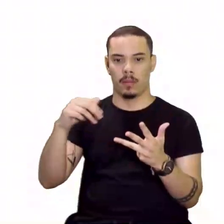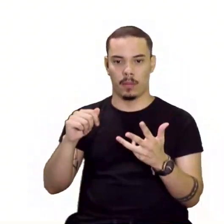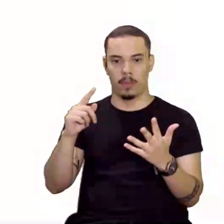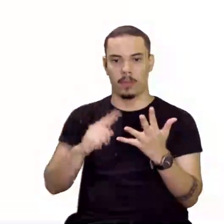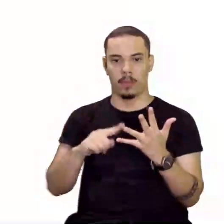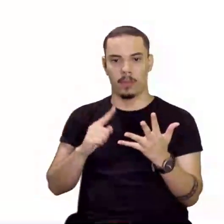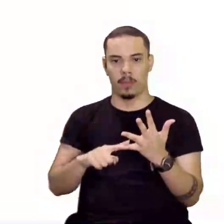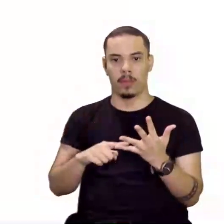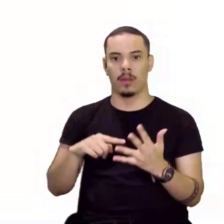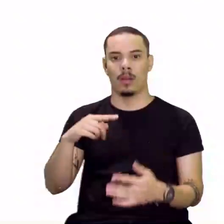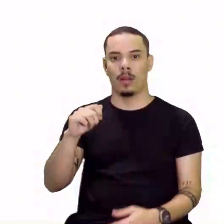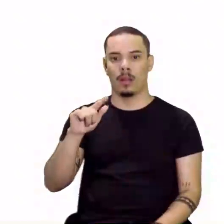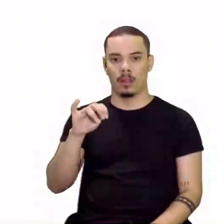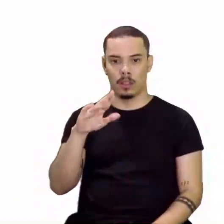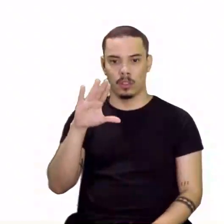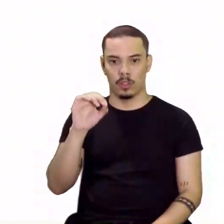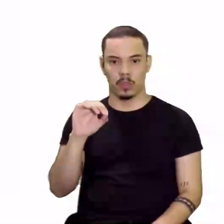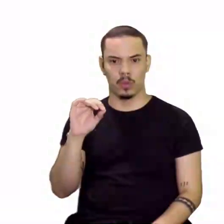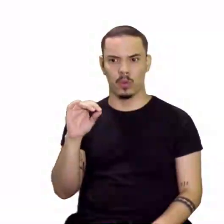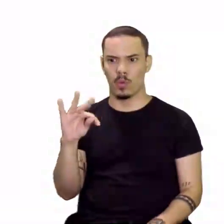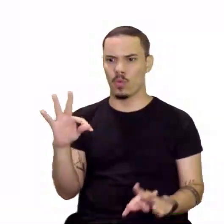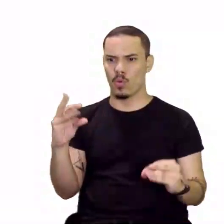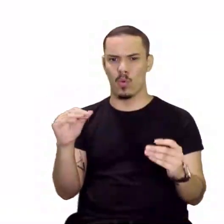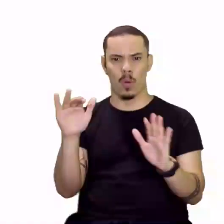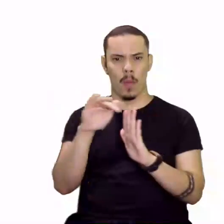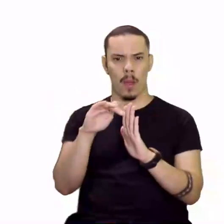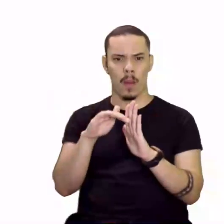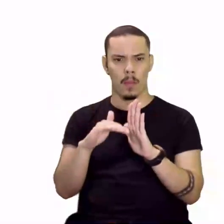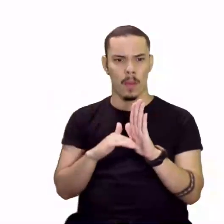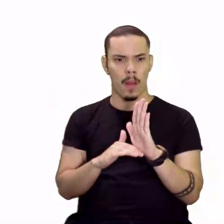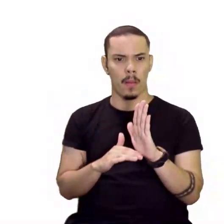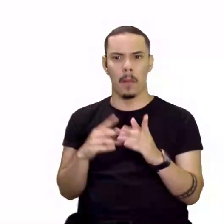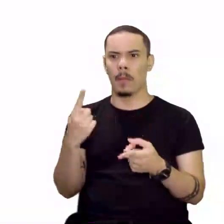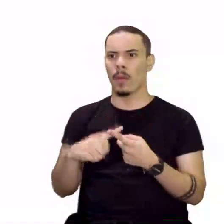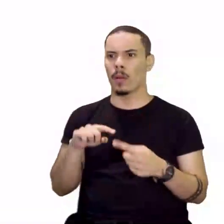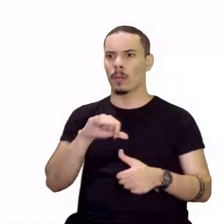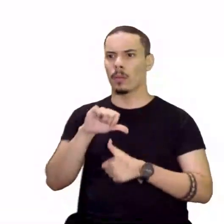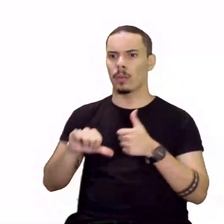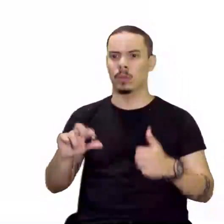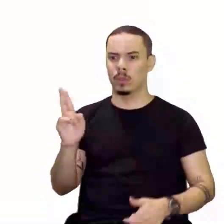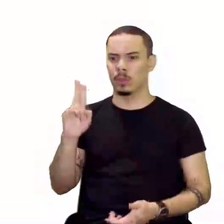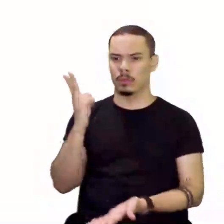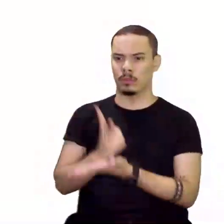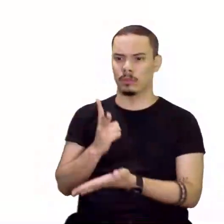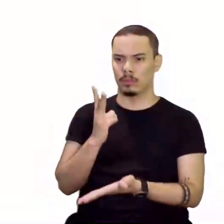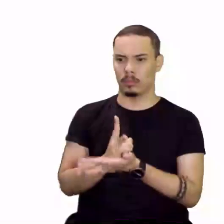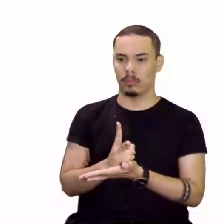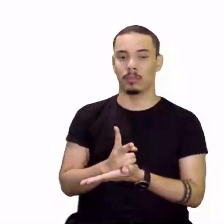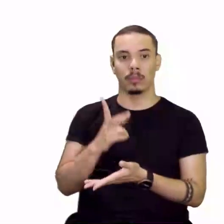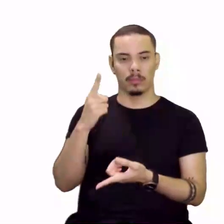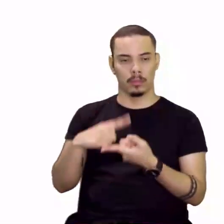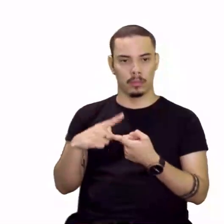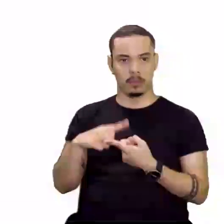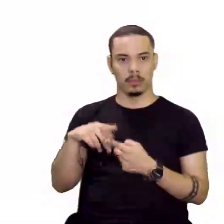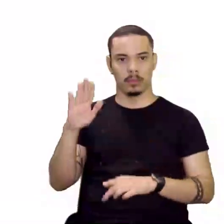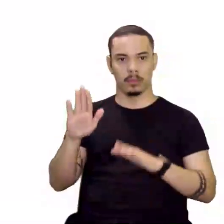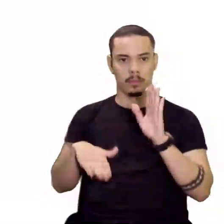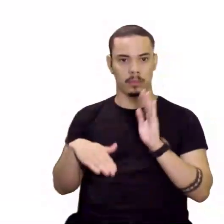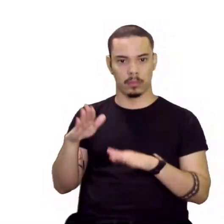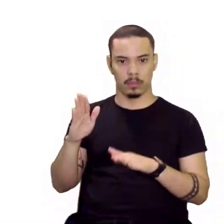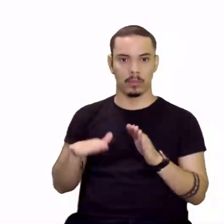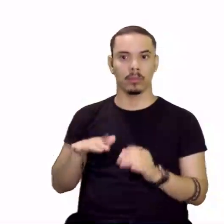Costeira e Planalto Atlântico. Puxa, professor, por que muda tanto de nome? Muda de nome porque depende muito de quem